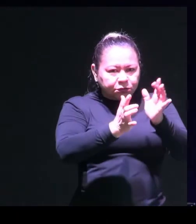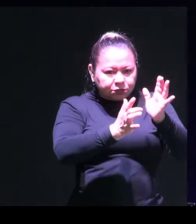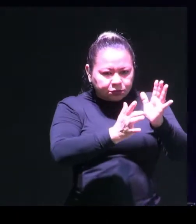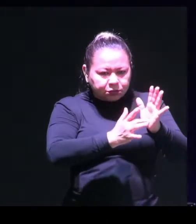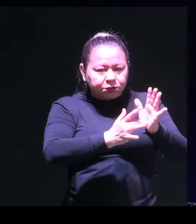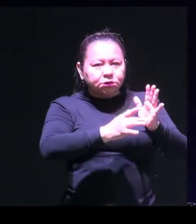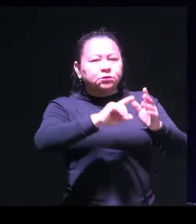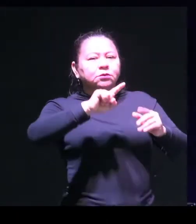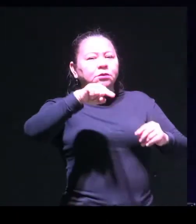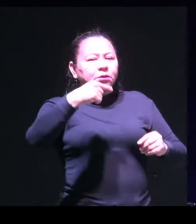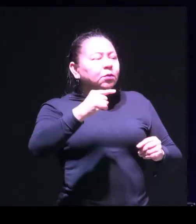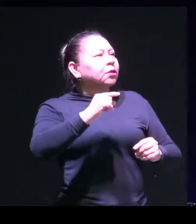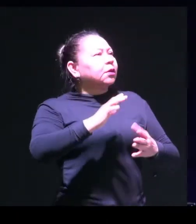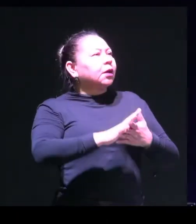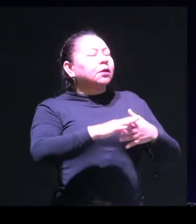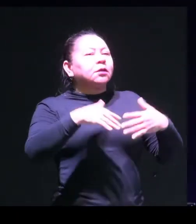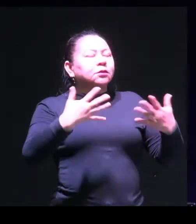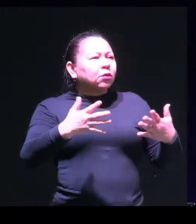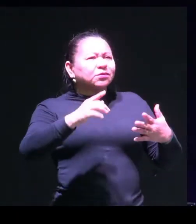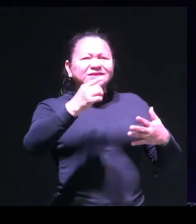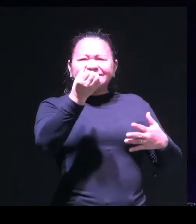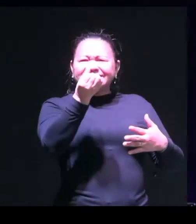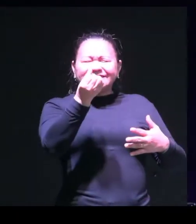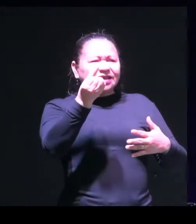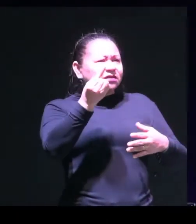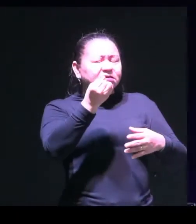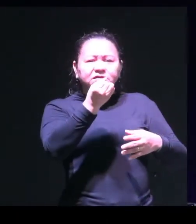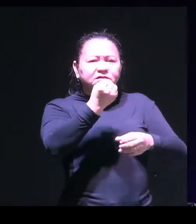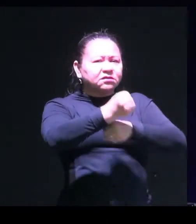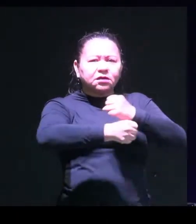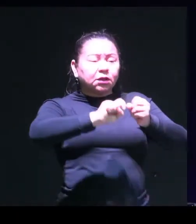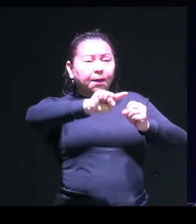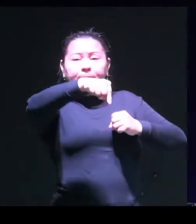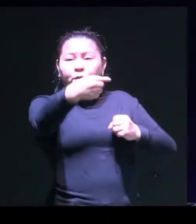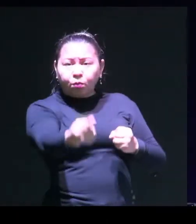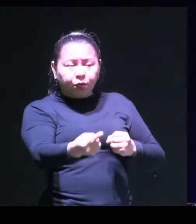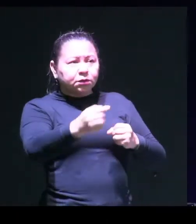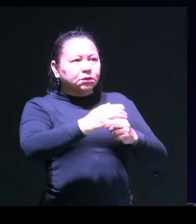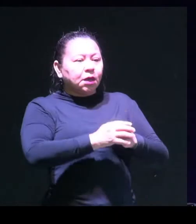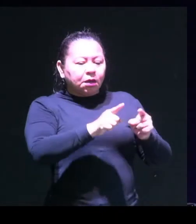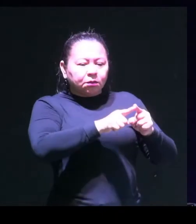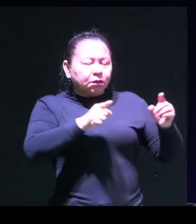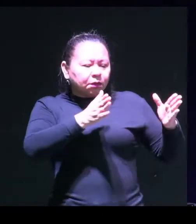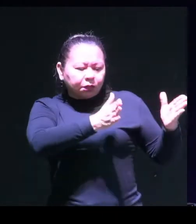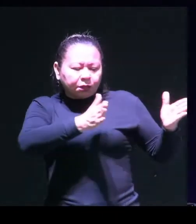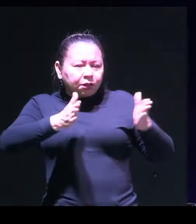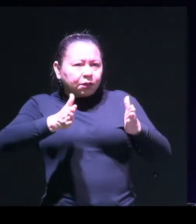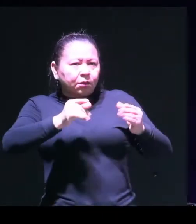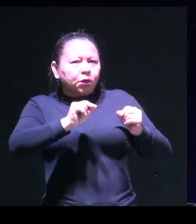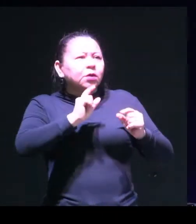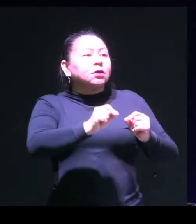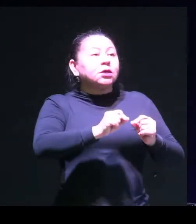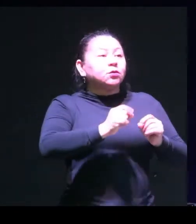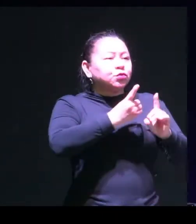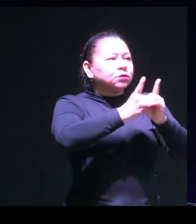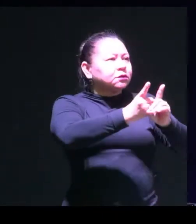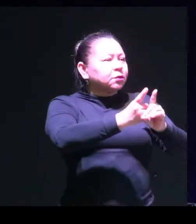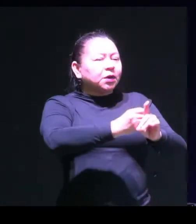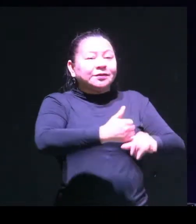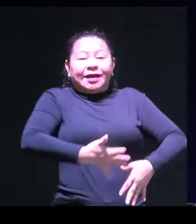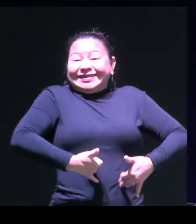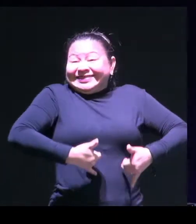totalmente, cumprindo a profecia de Jesus. Só ficou 6 anos depois da reforma. Agora esse templo era tão grandioso que os discípulos estavam